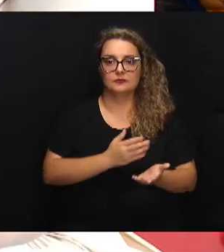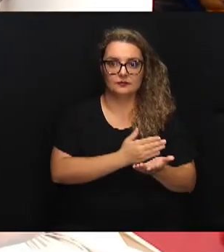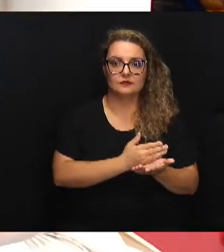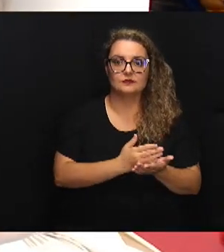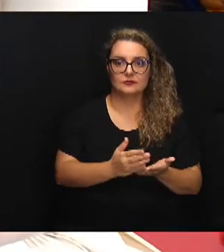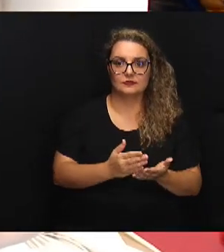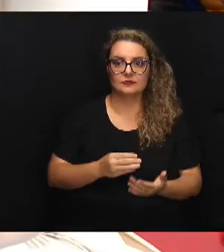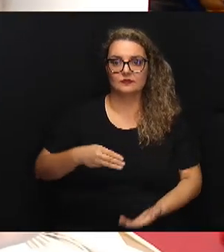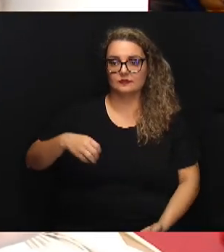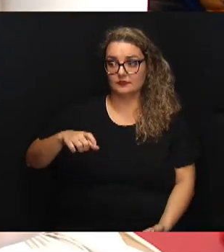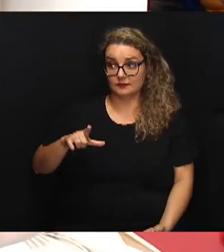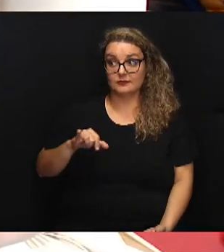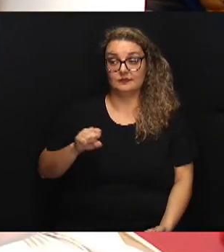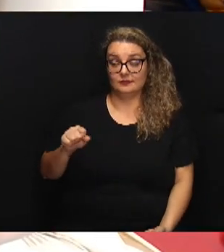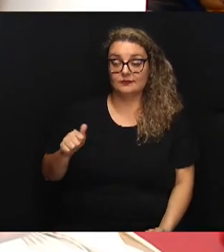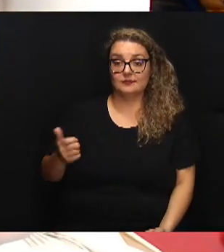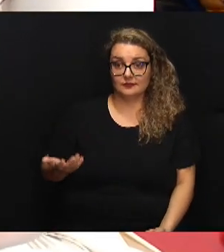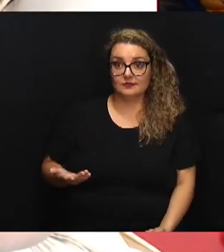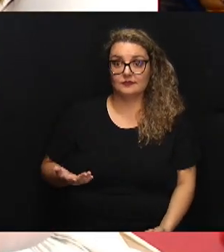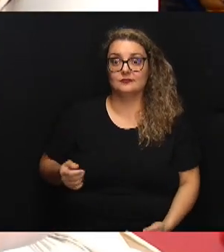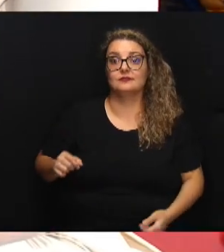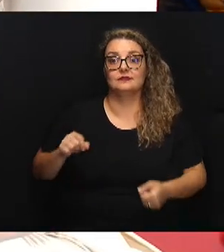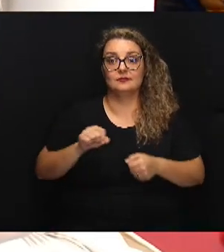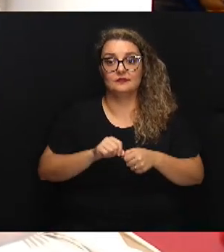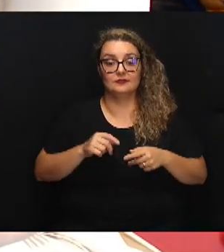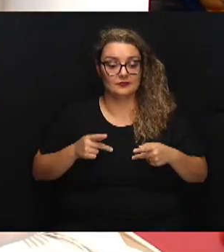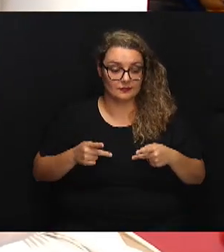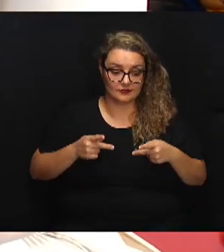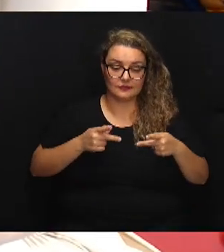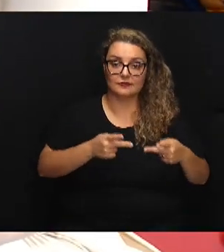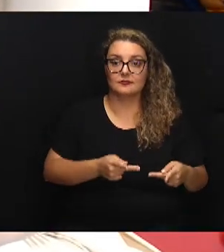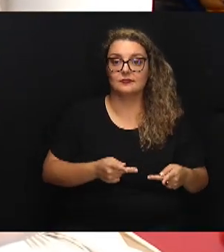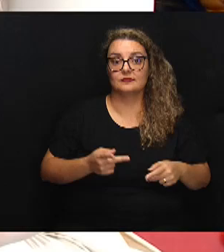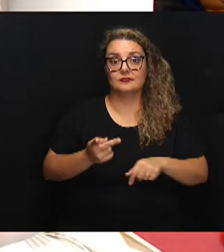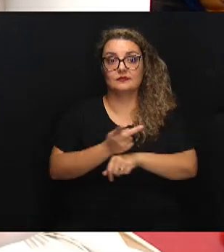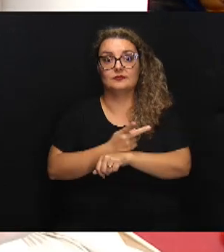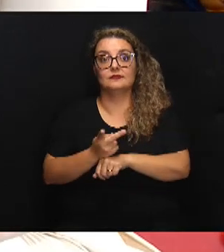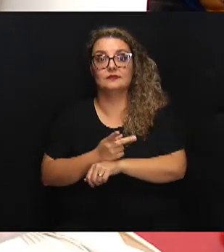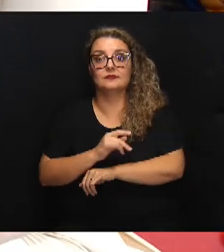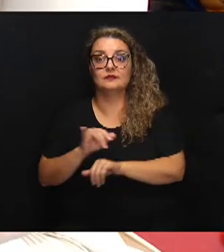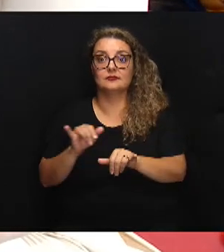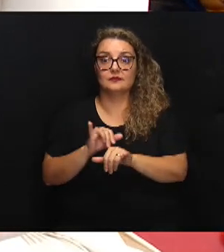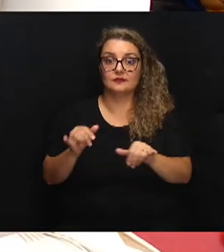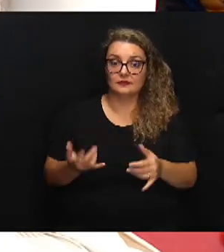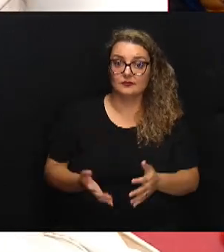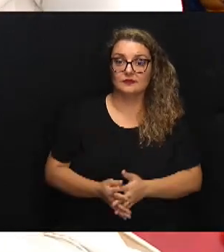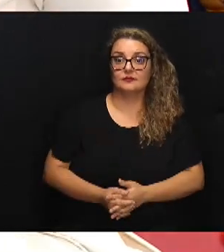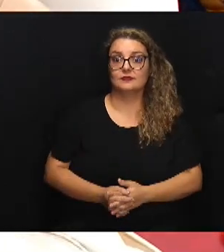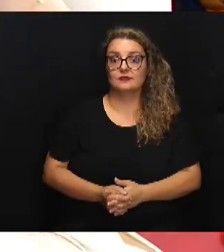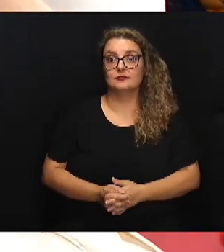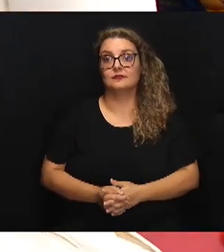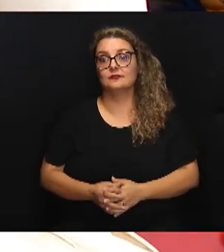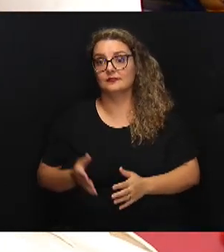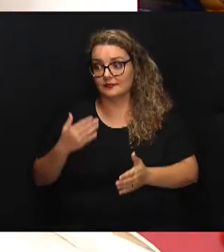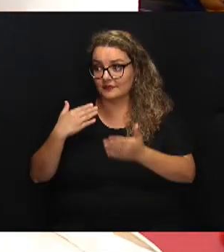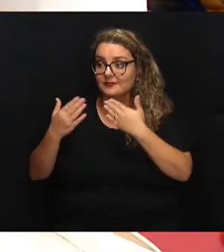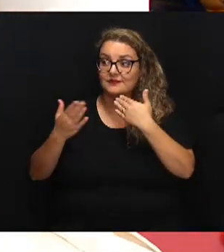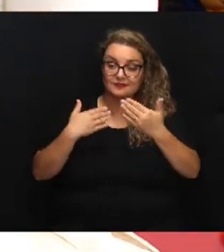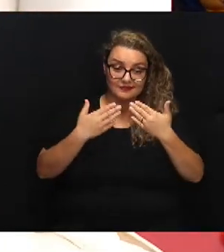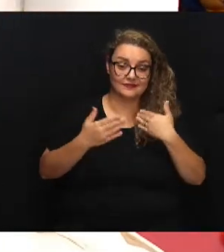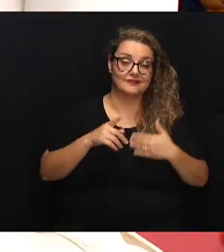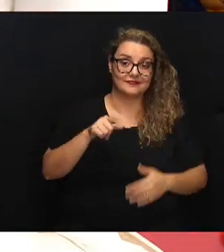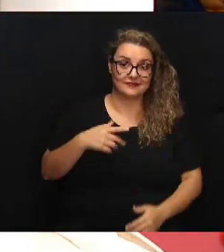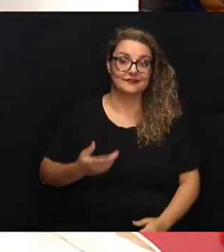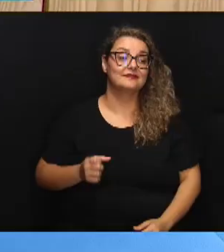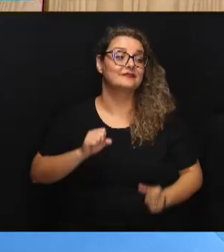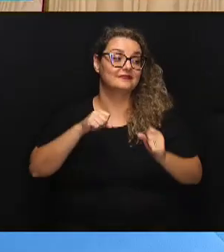com a Melissa, que fazem as visitas, procuram divulgar, e no boca a boca, né? Esse